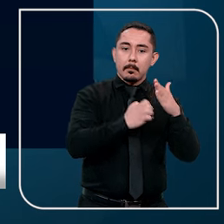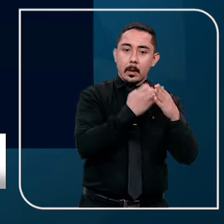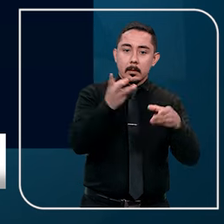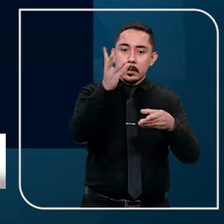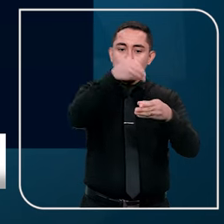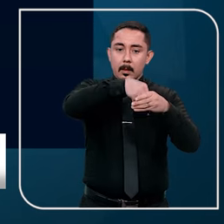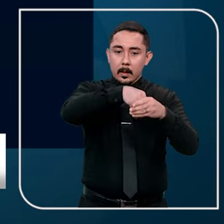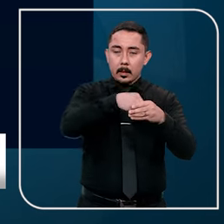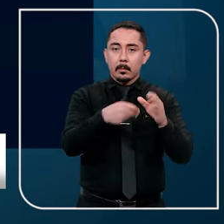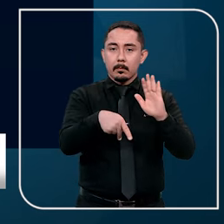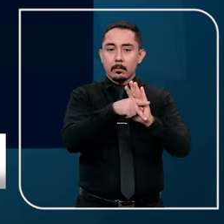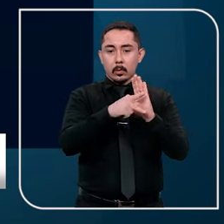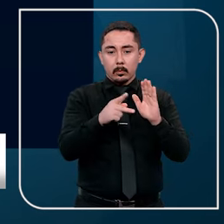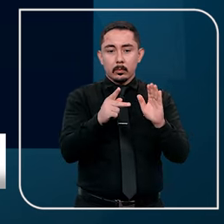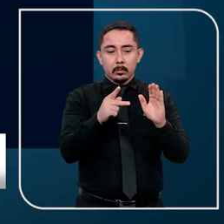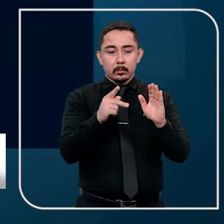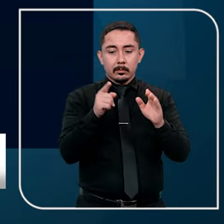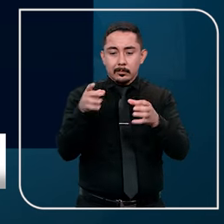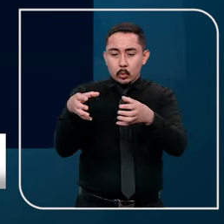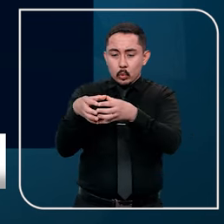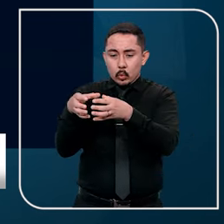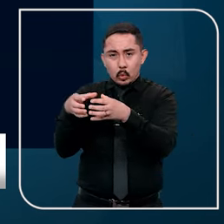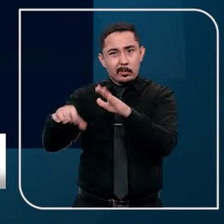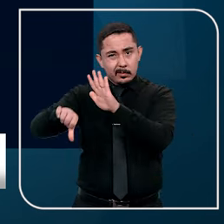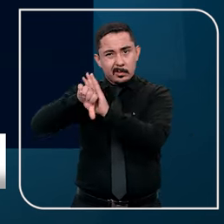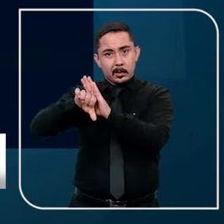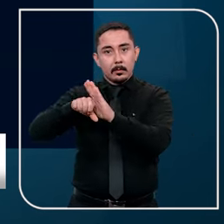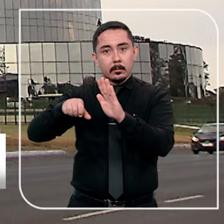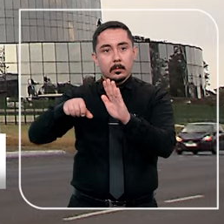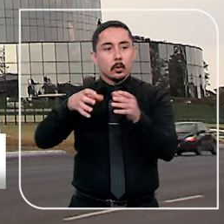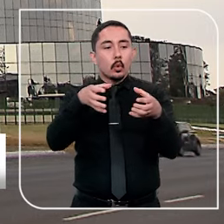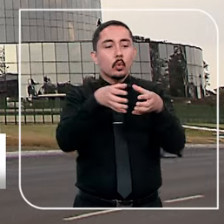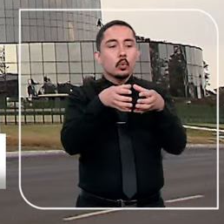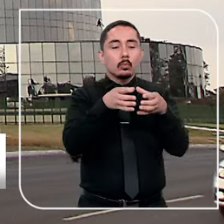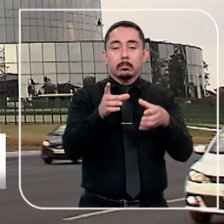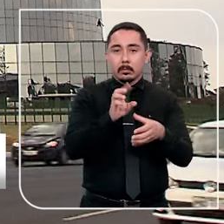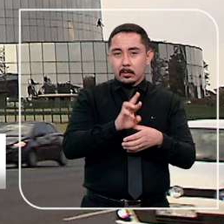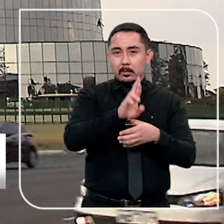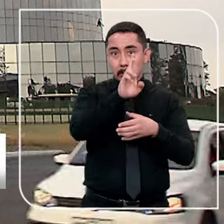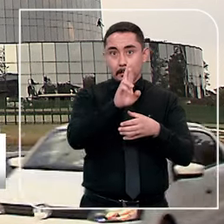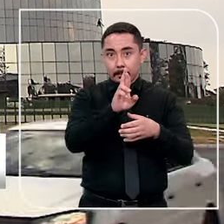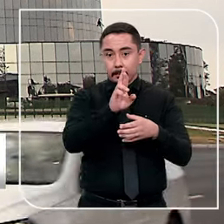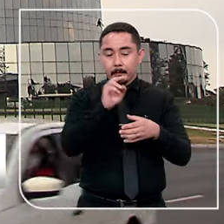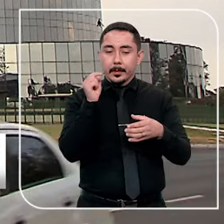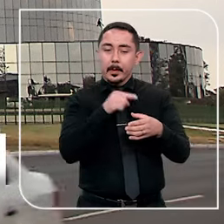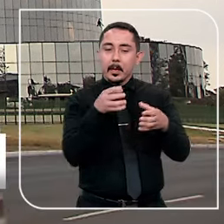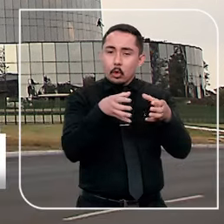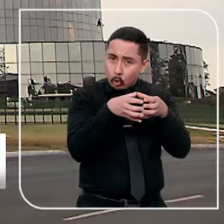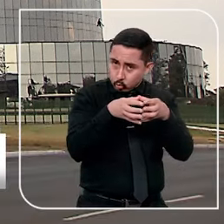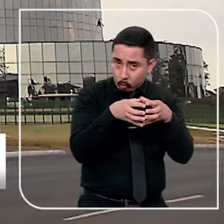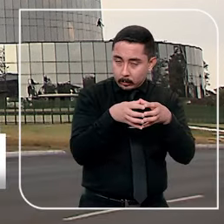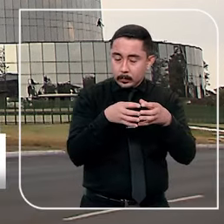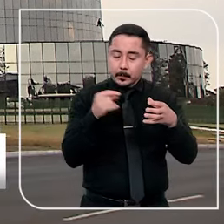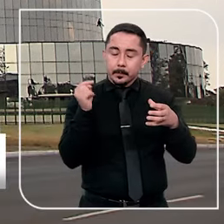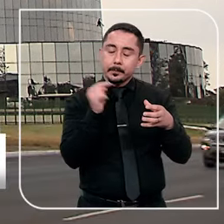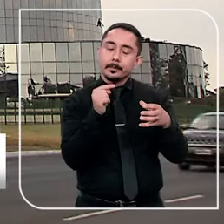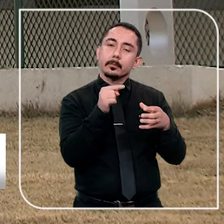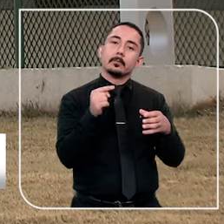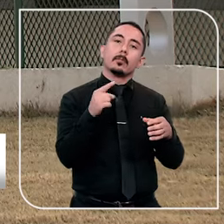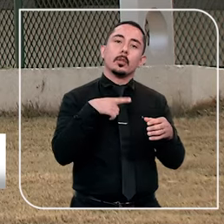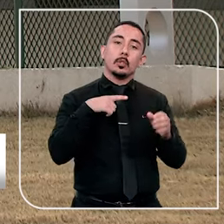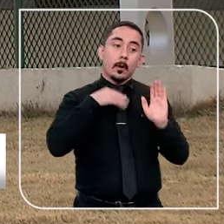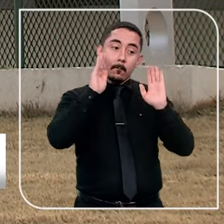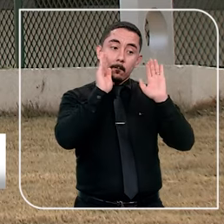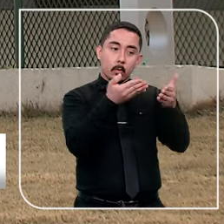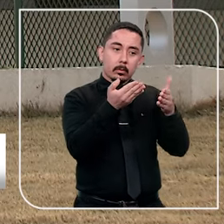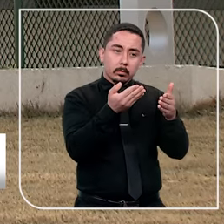integrado uma organização criminosa ligada ao chamado grupo líder para o MPF as sociedades empresariais integrantes desse grupo